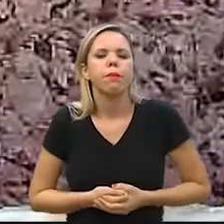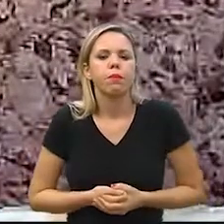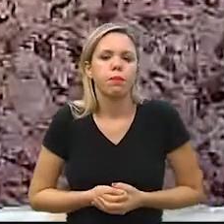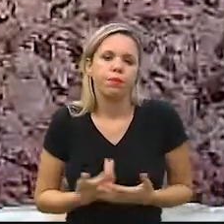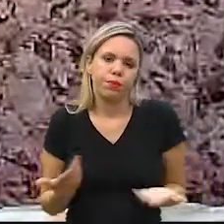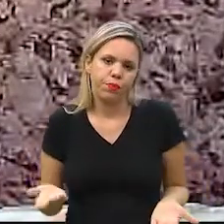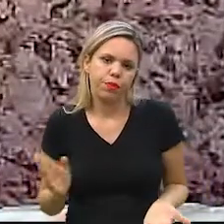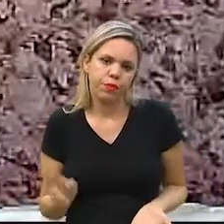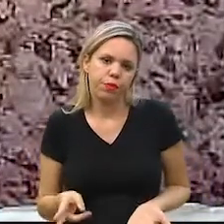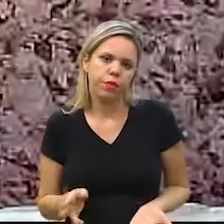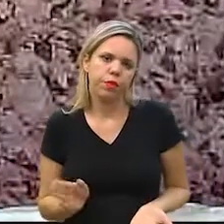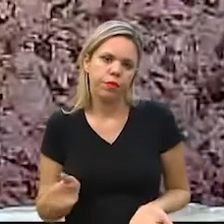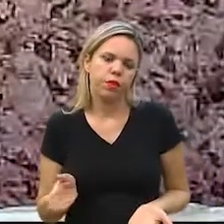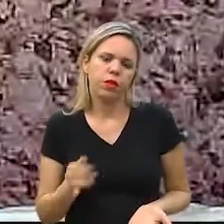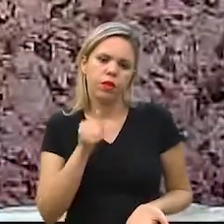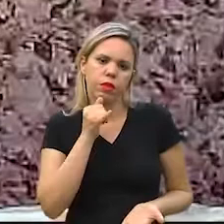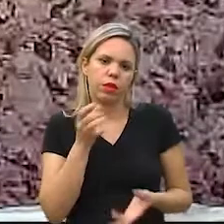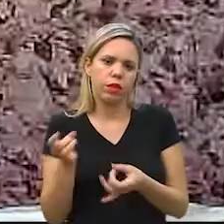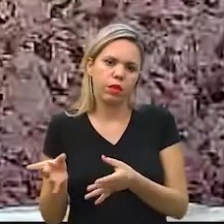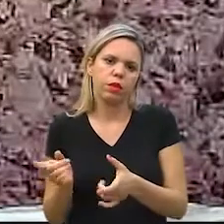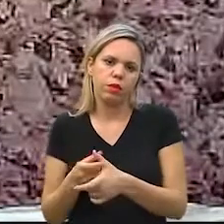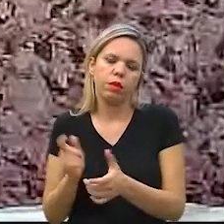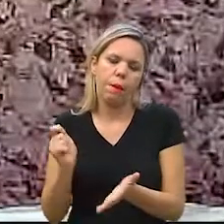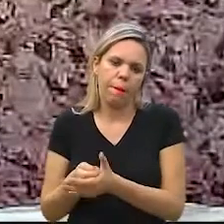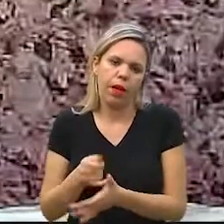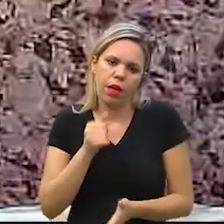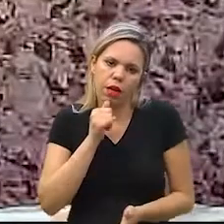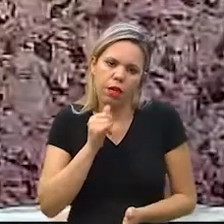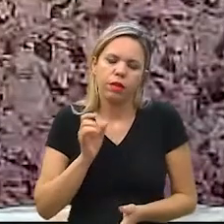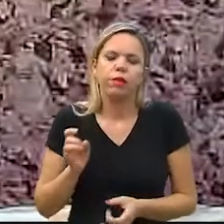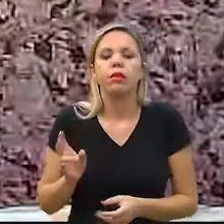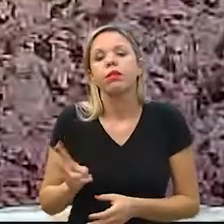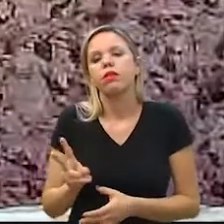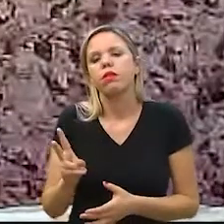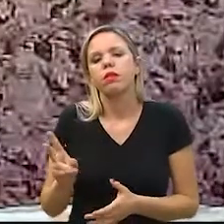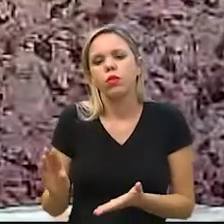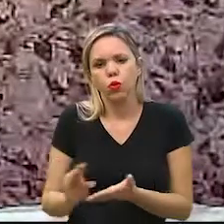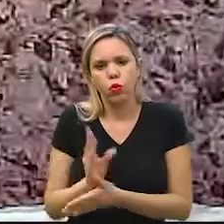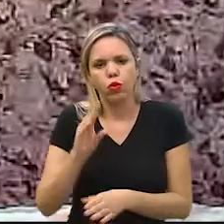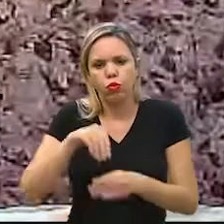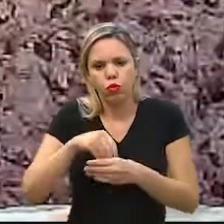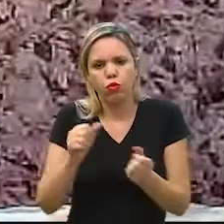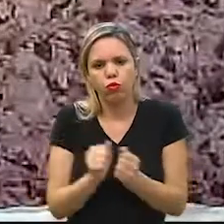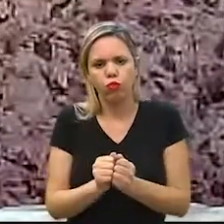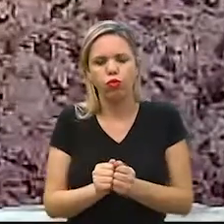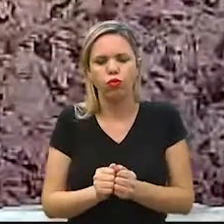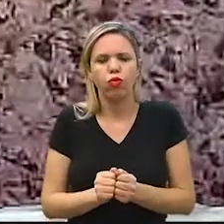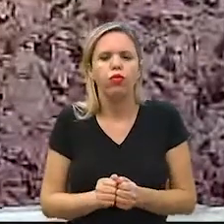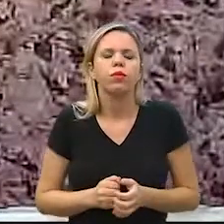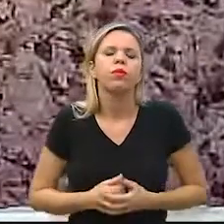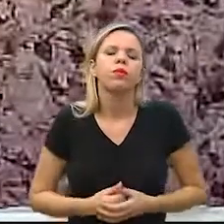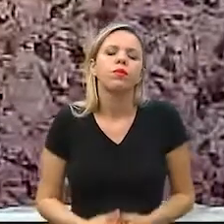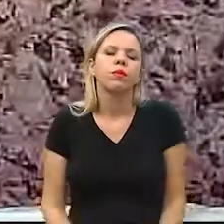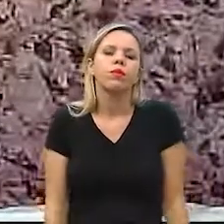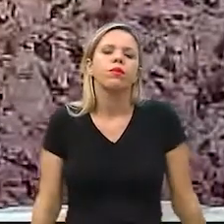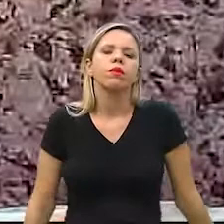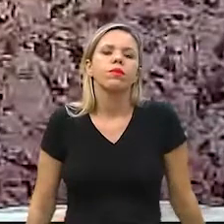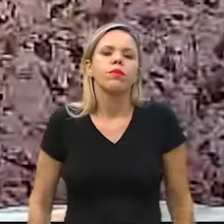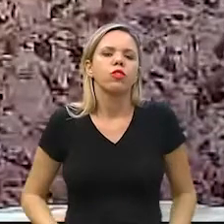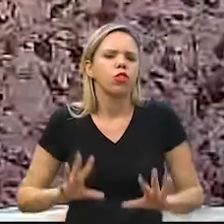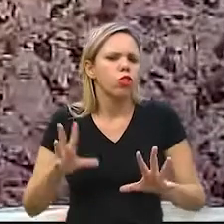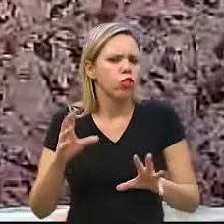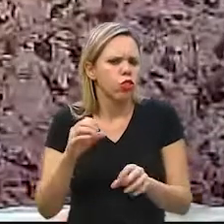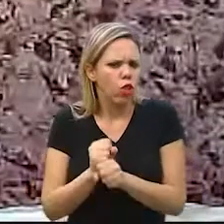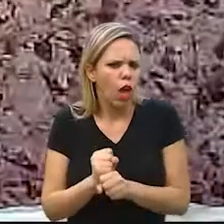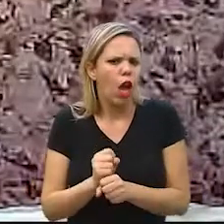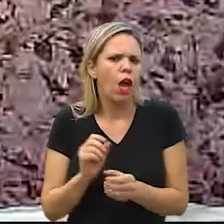Então, isso chama um tipo de restos a pagar, que é o resto a pagar que tem recurso junto, o resto a pagar processado. Já processou tudo, só